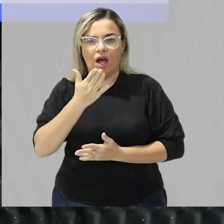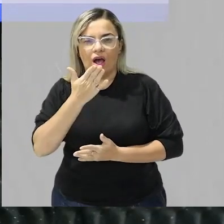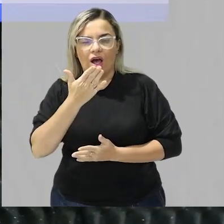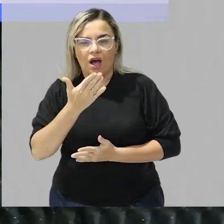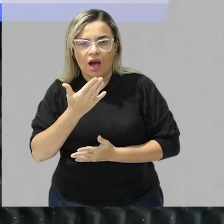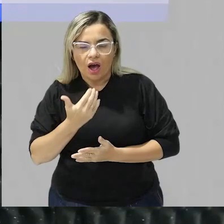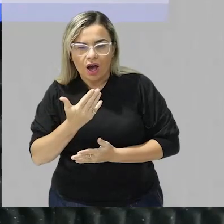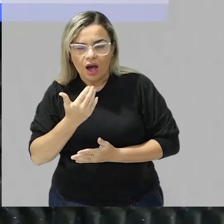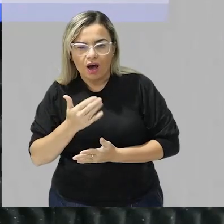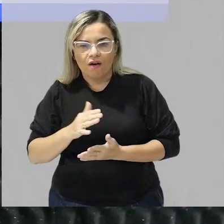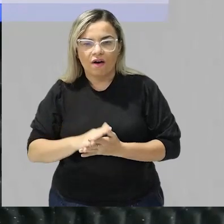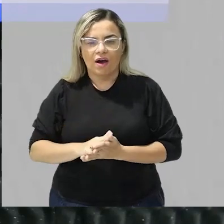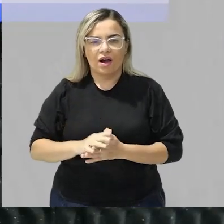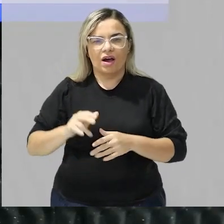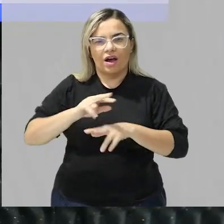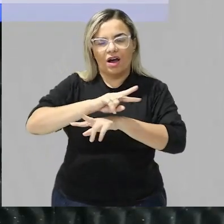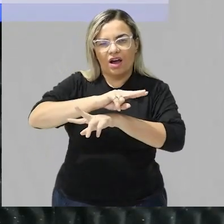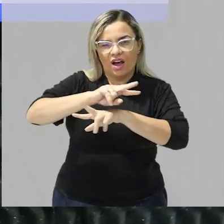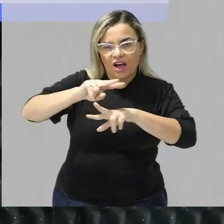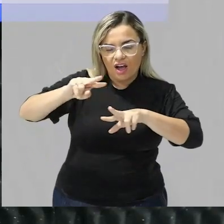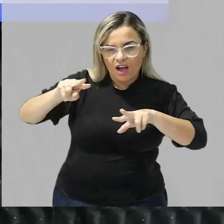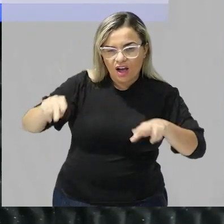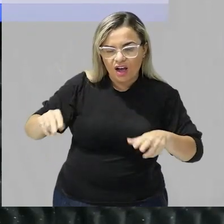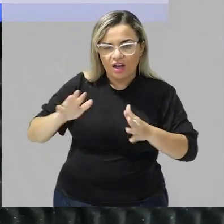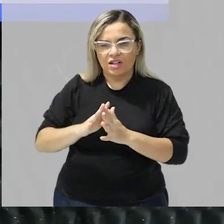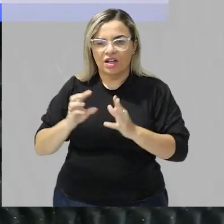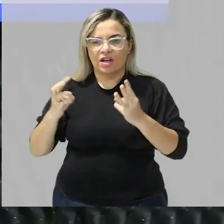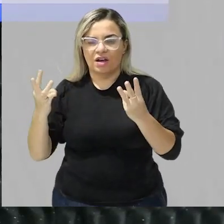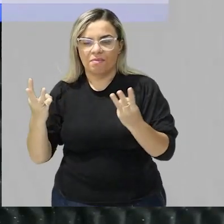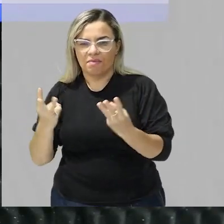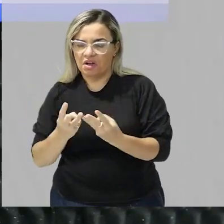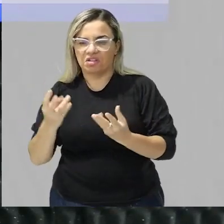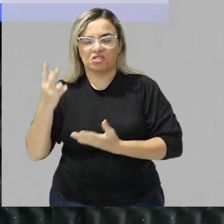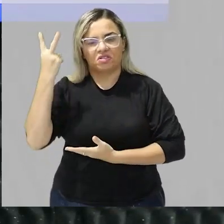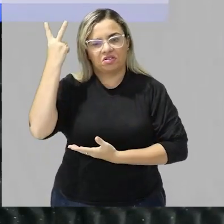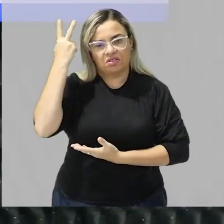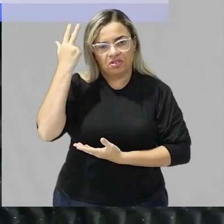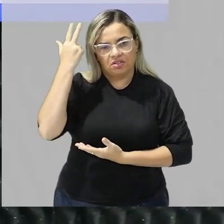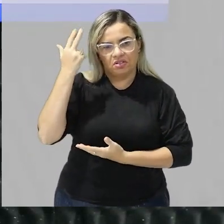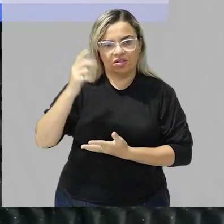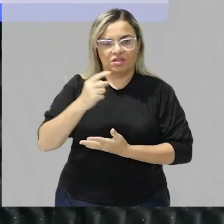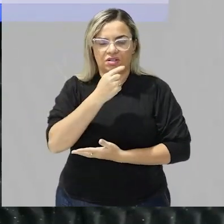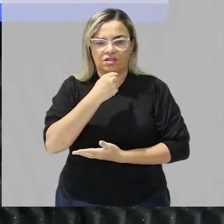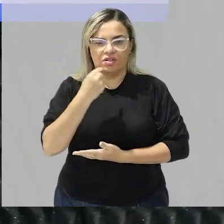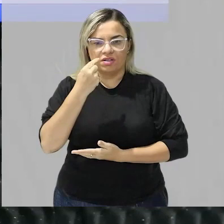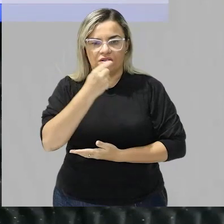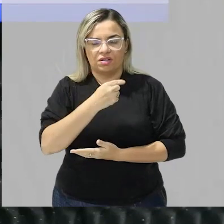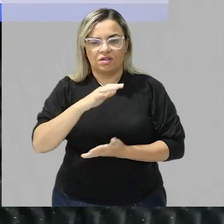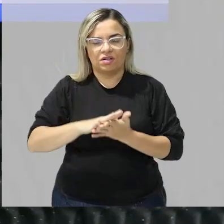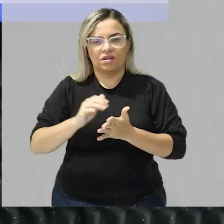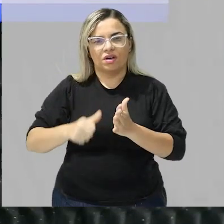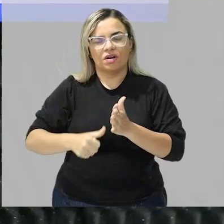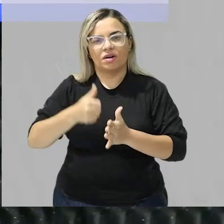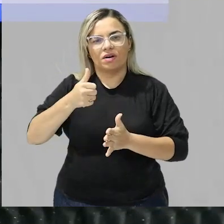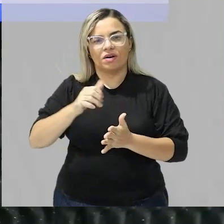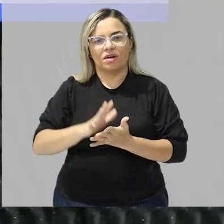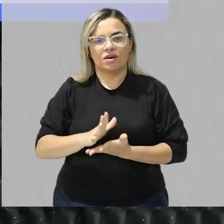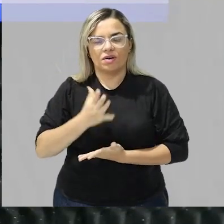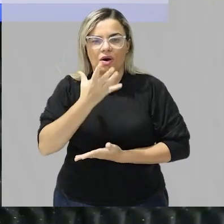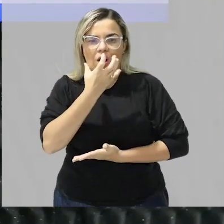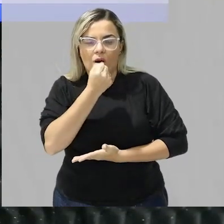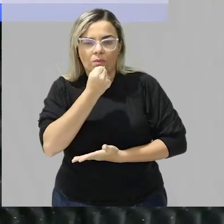que a gente encontra no arroz nas massas em geral então ela tem aqui na boca nós temos uma primeira digestão